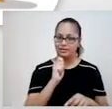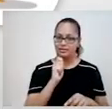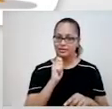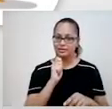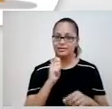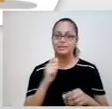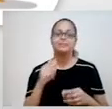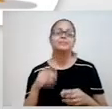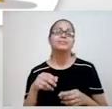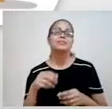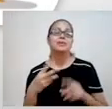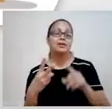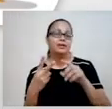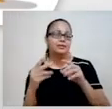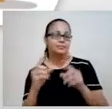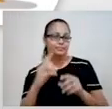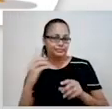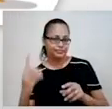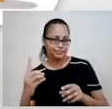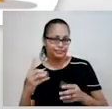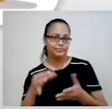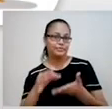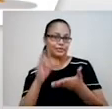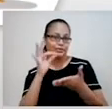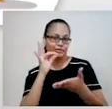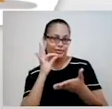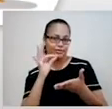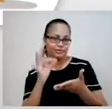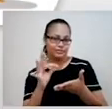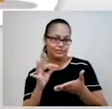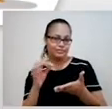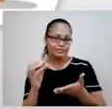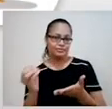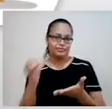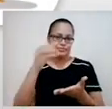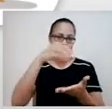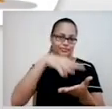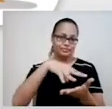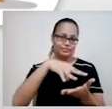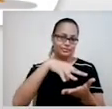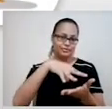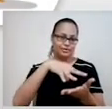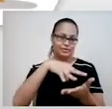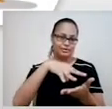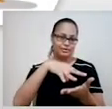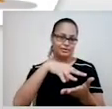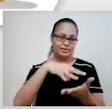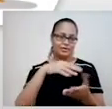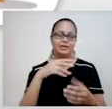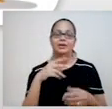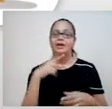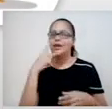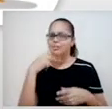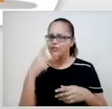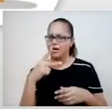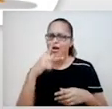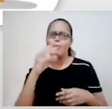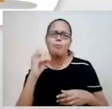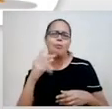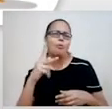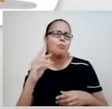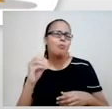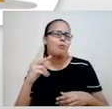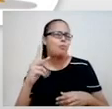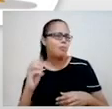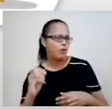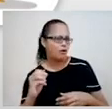um pó de café e aí ela vai colocar dentro do coador. E ela diz então, ó, pó, pó, pó, e a outra pó, pó.